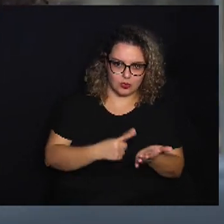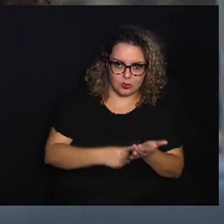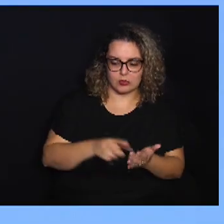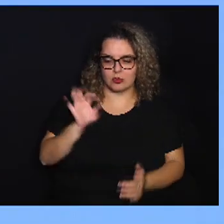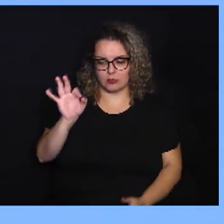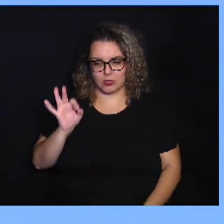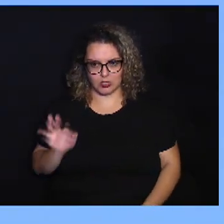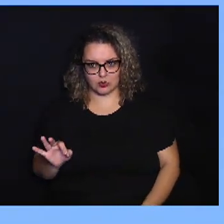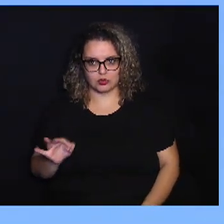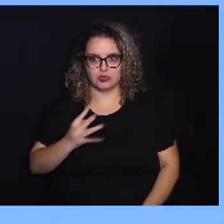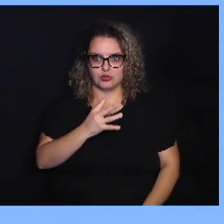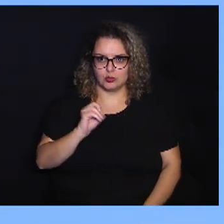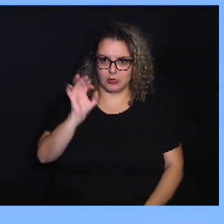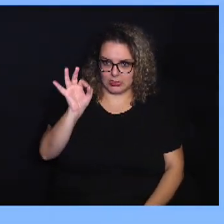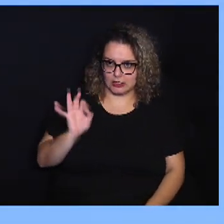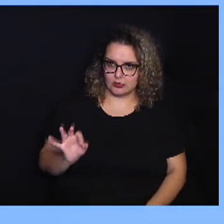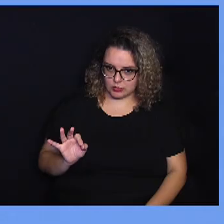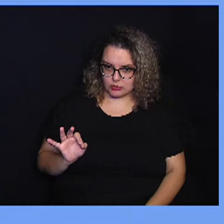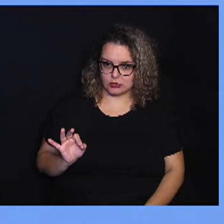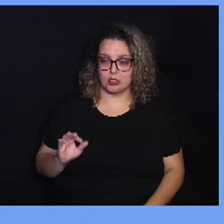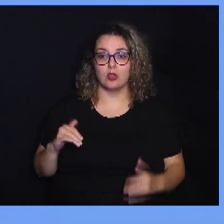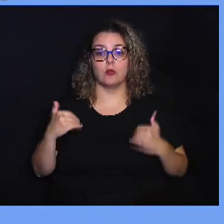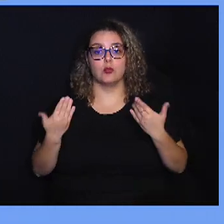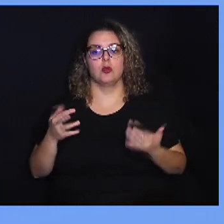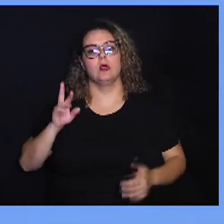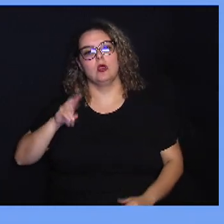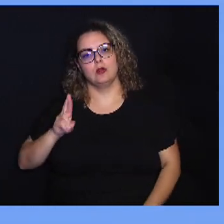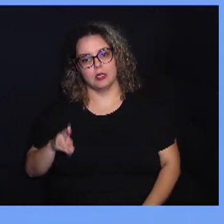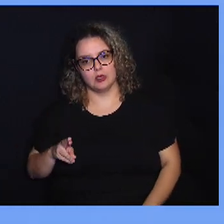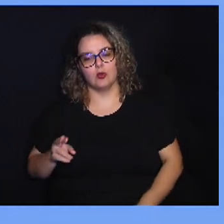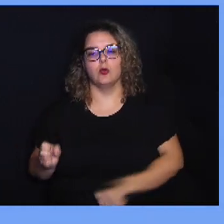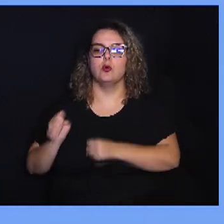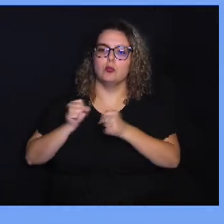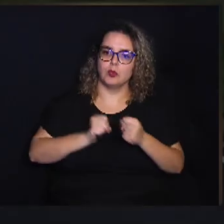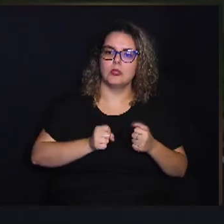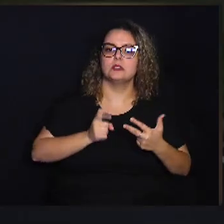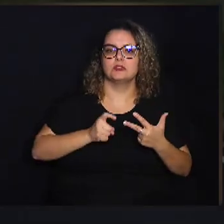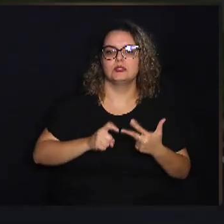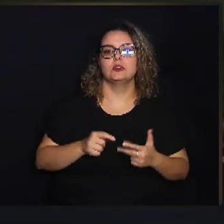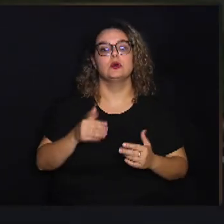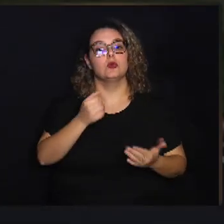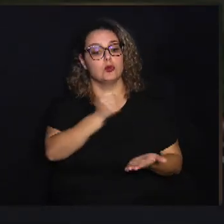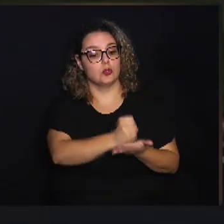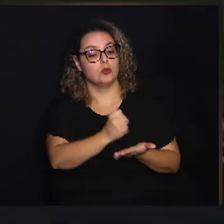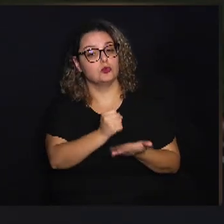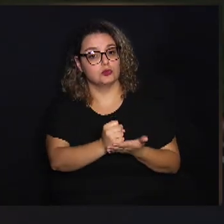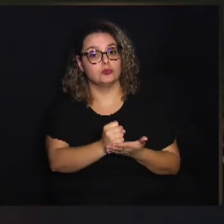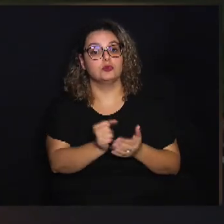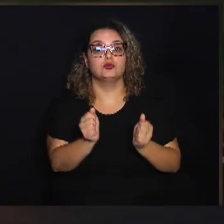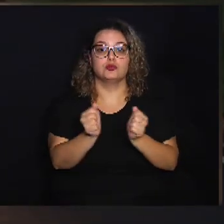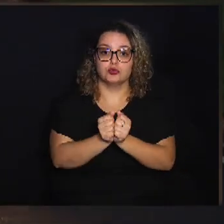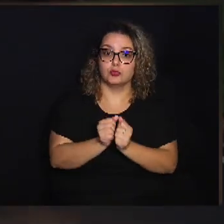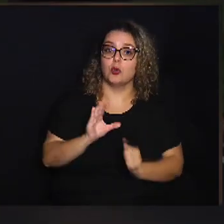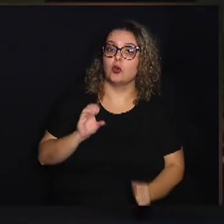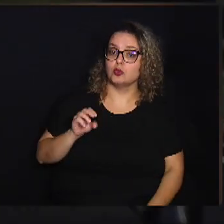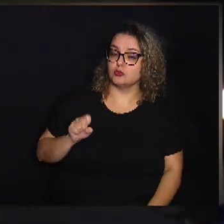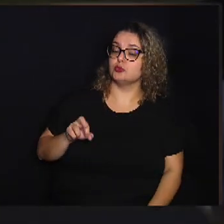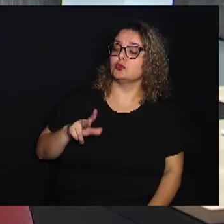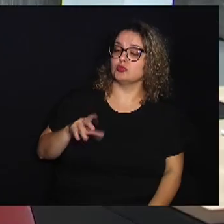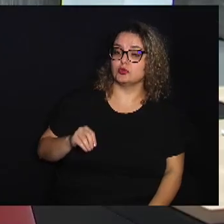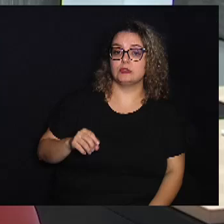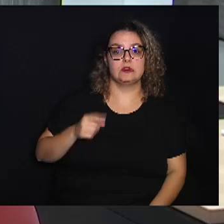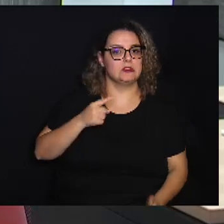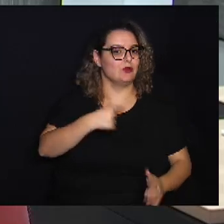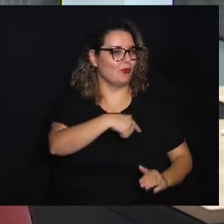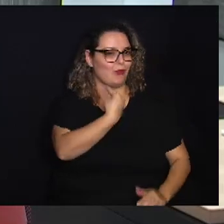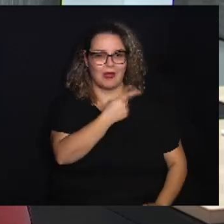percentual de 40% e por qual motivo o Poder Executivo mantém contrato com o consórcio se o prazo não foi